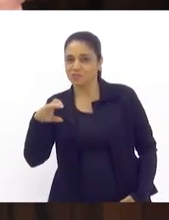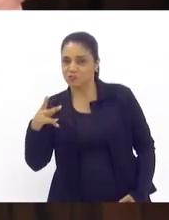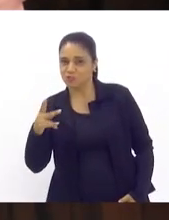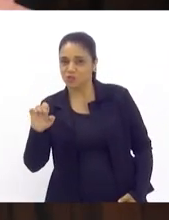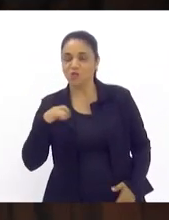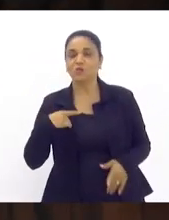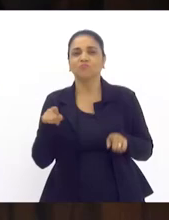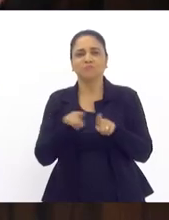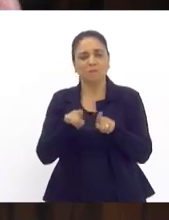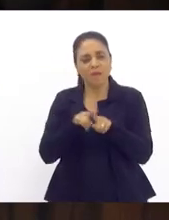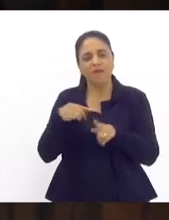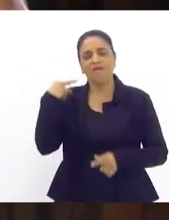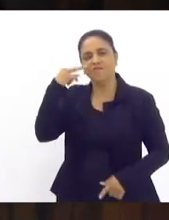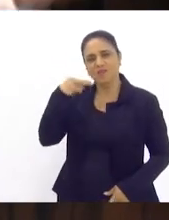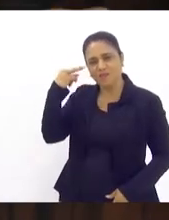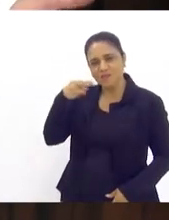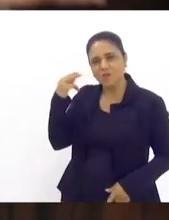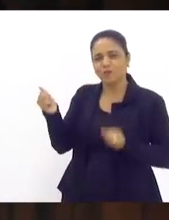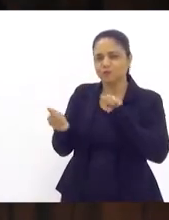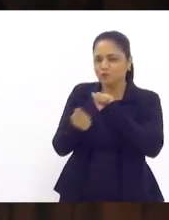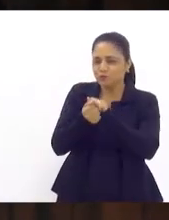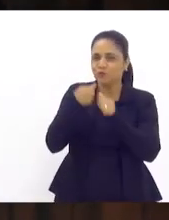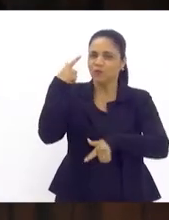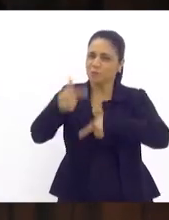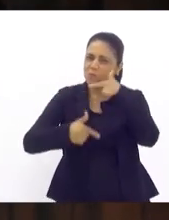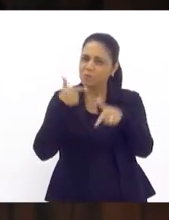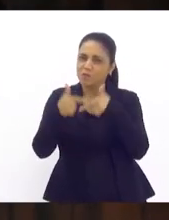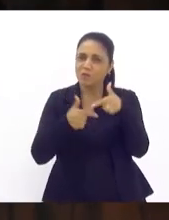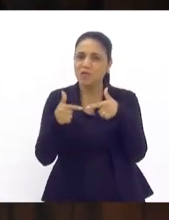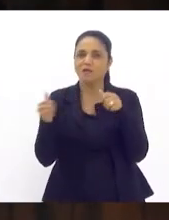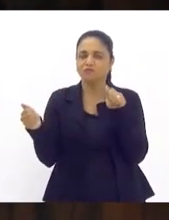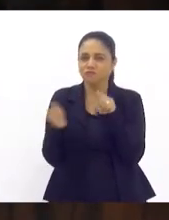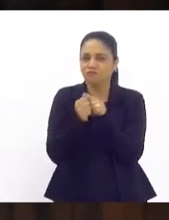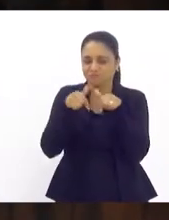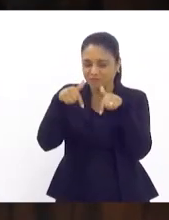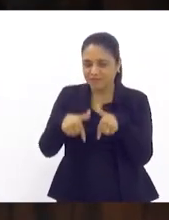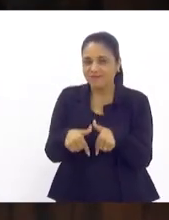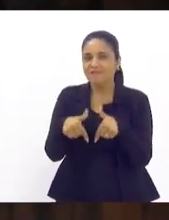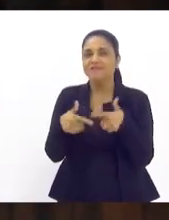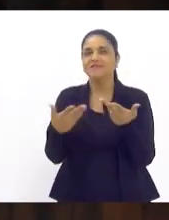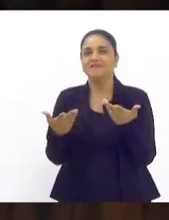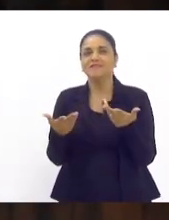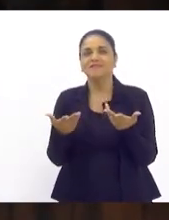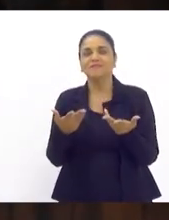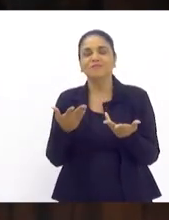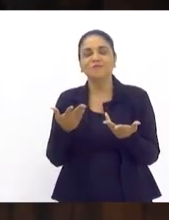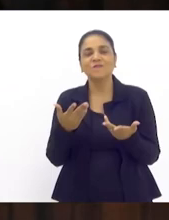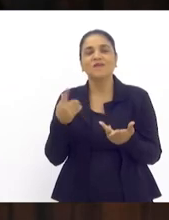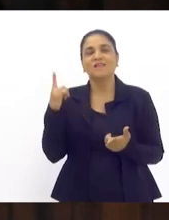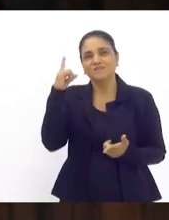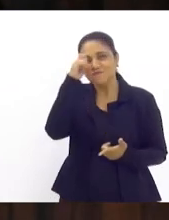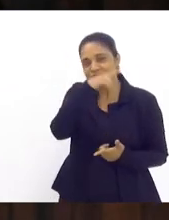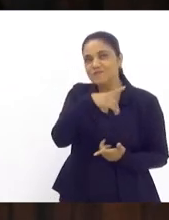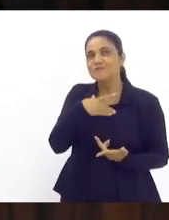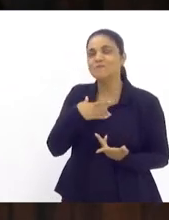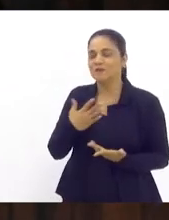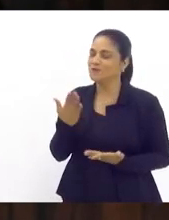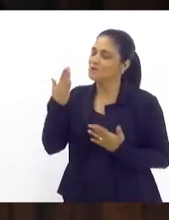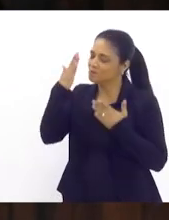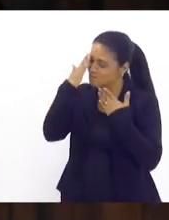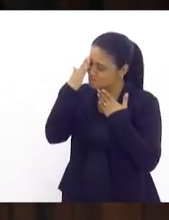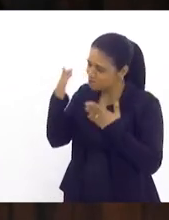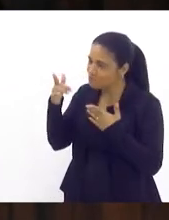né? Então, muito tempo como vereador, chegamos aqui na casa e você é a cara do seu irmão, então fica difícil. Mas com todo respeito, tá